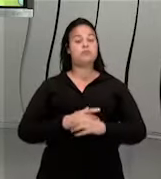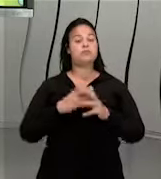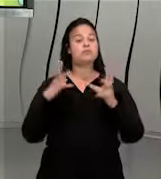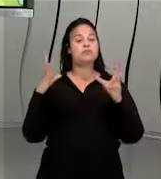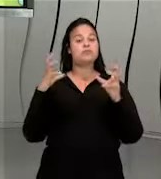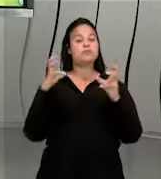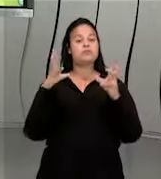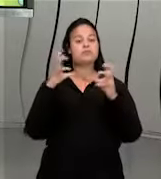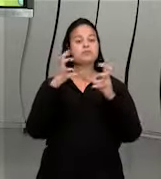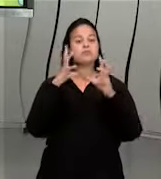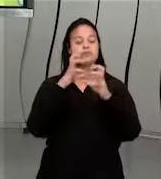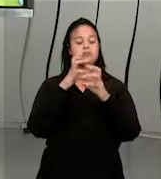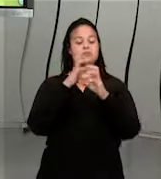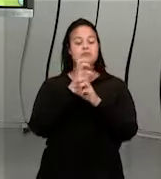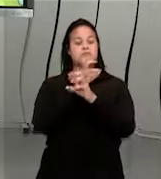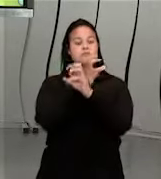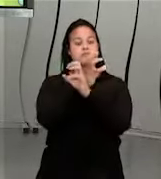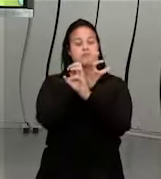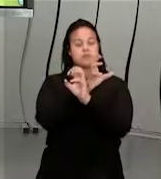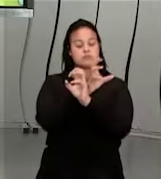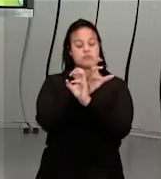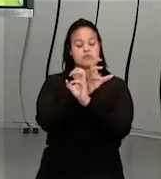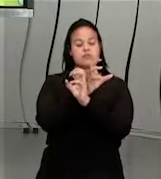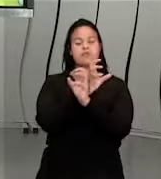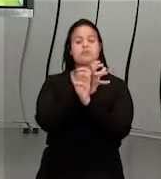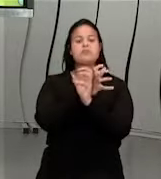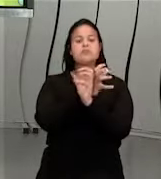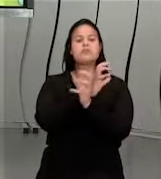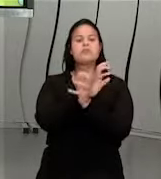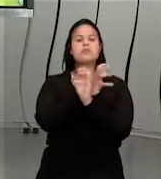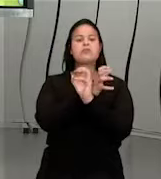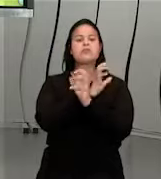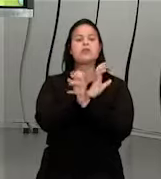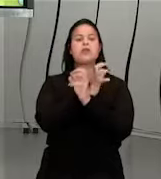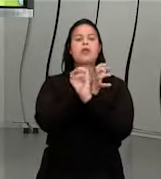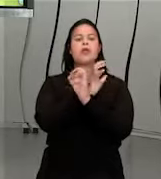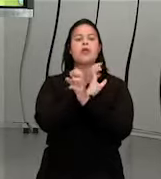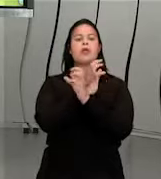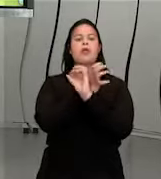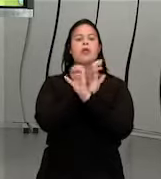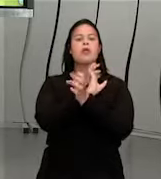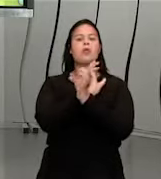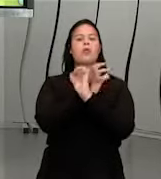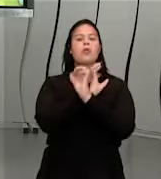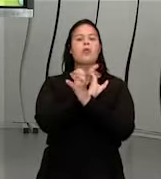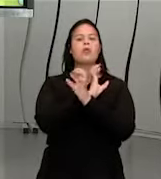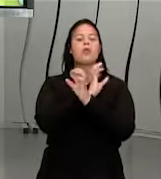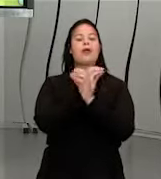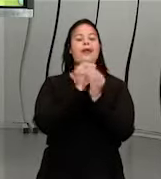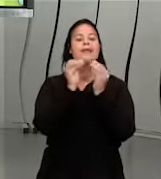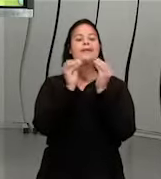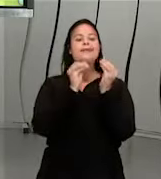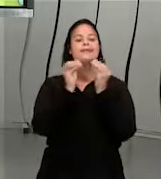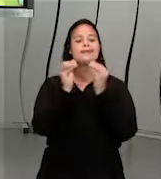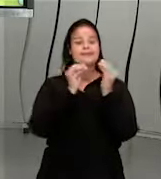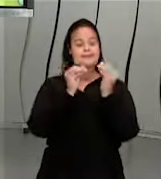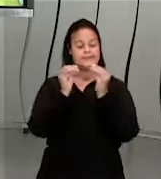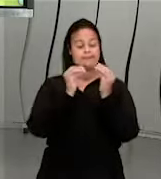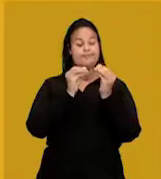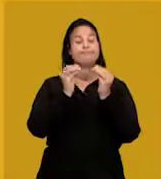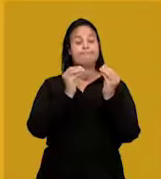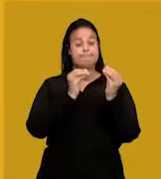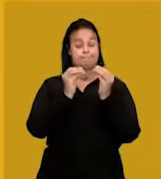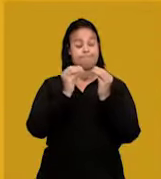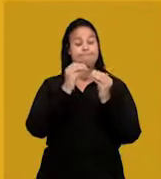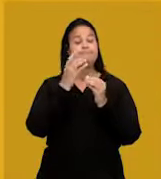ossos. Só que entre um osso e outro vai haver a presença da cartilagem. A cartilagem,